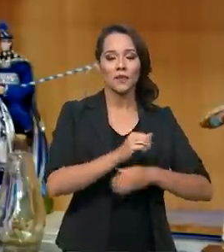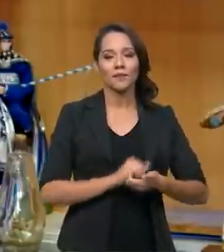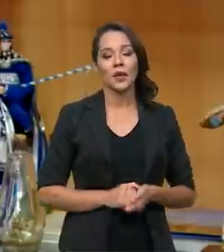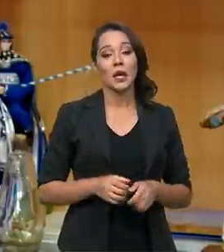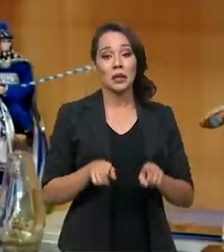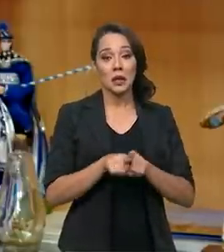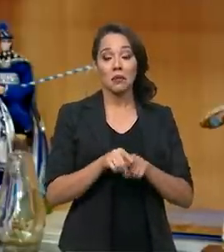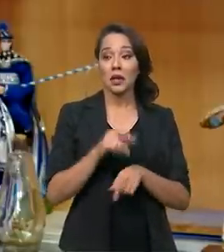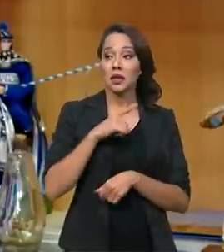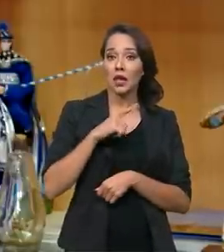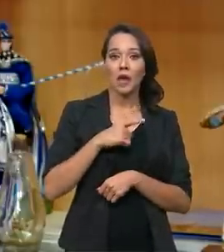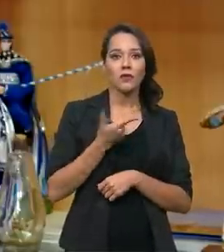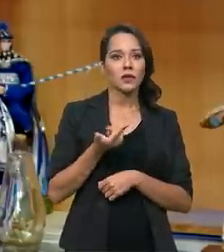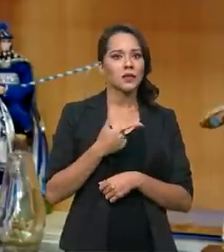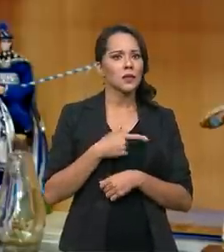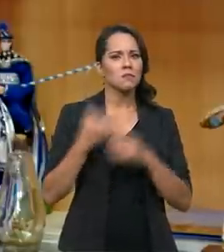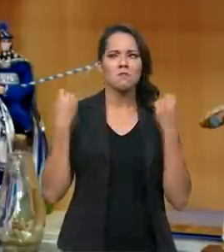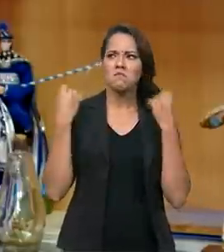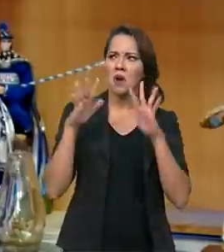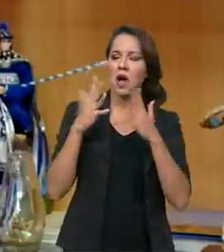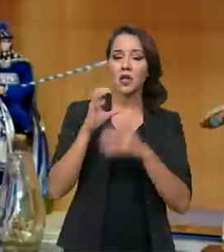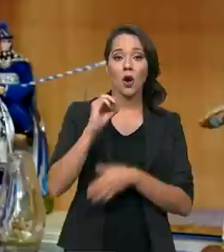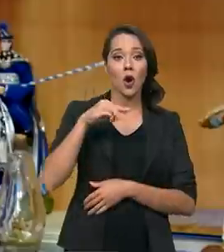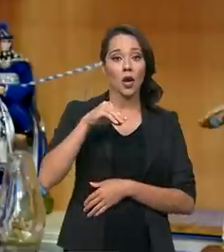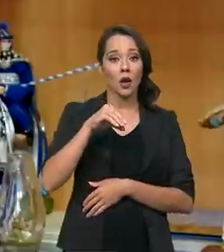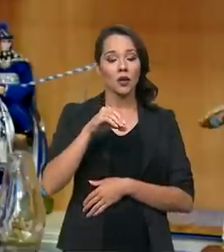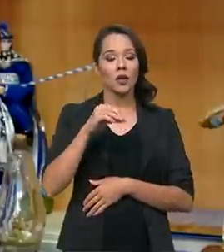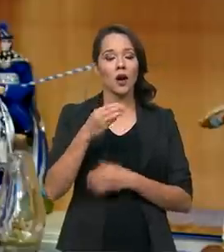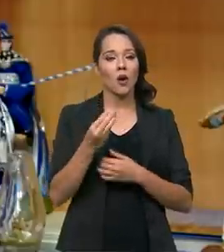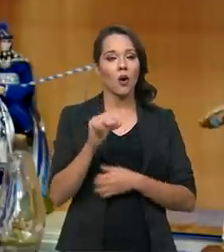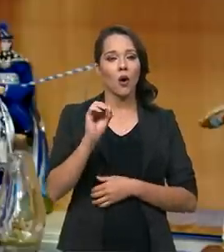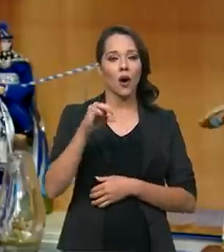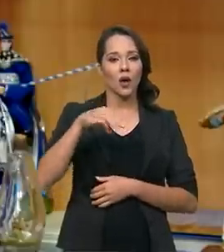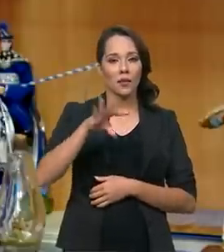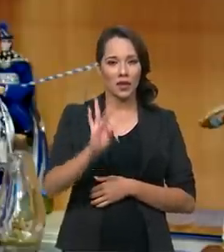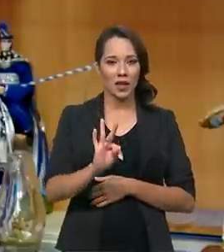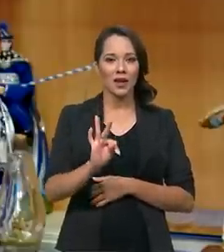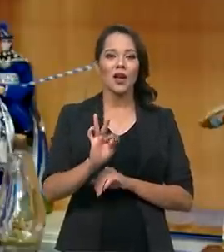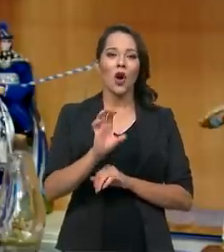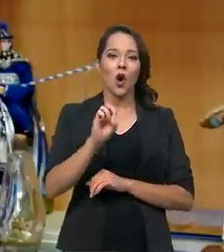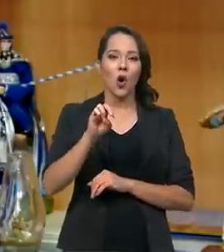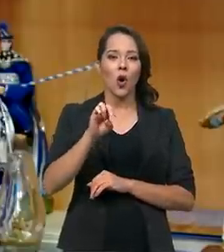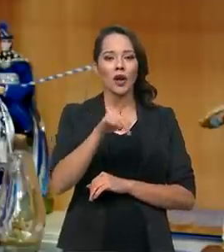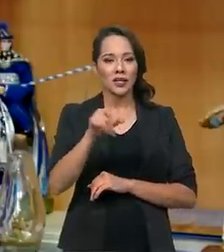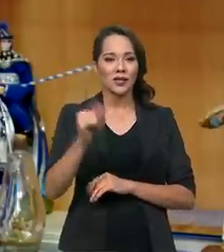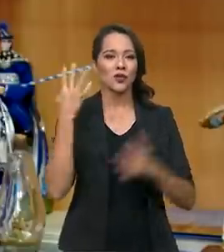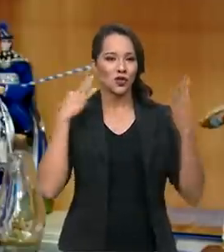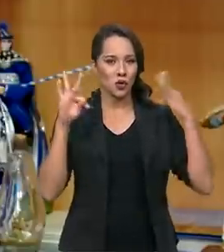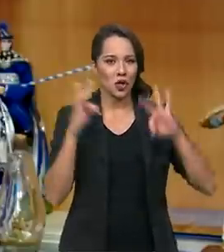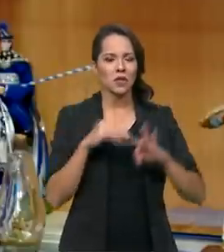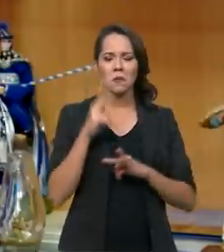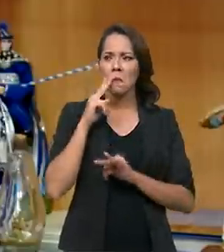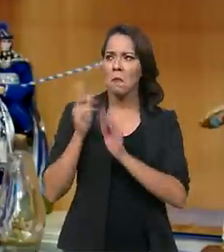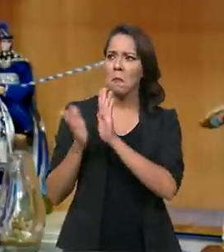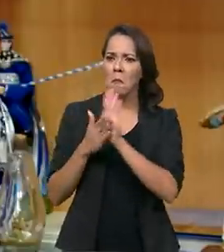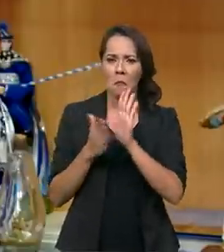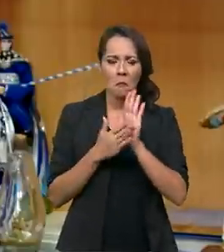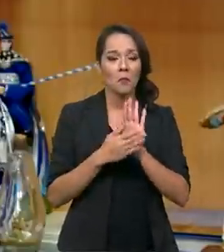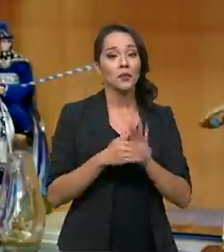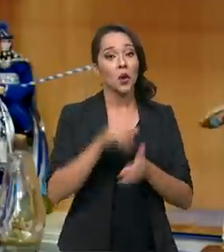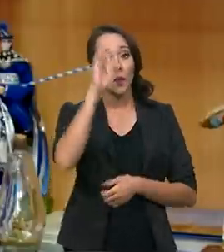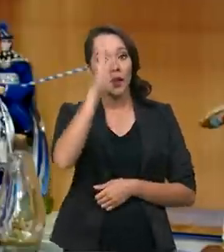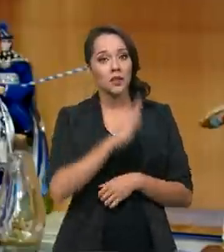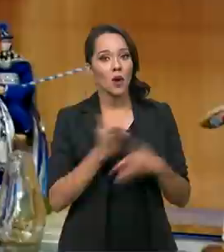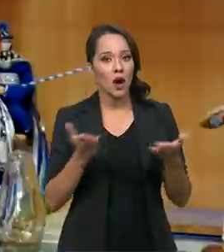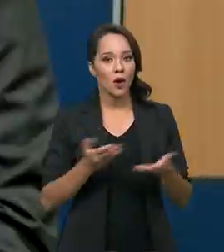que possui que recebemos Moção de aplauso Organização Mundial e por isso daí eu e você sabe o Brasil